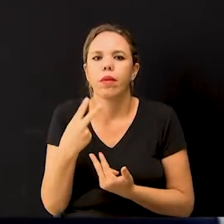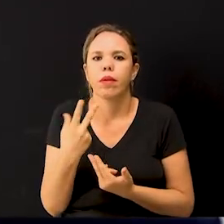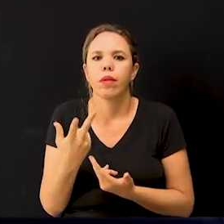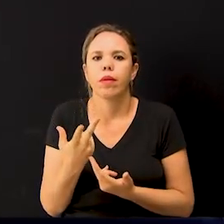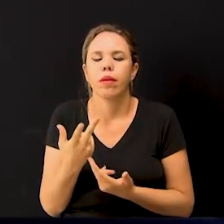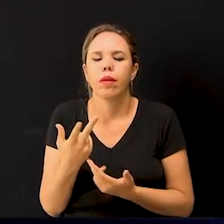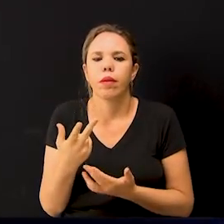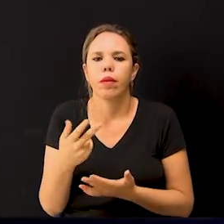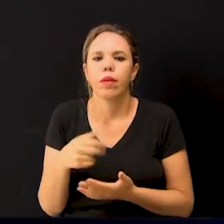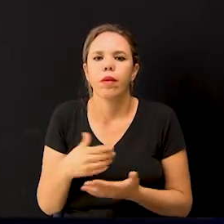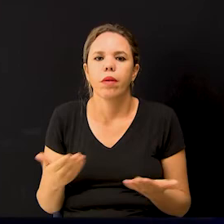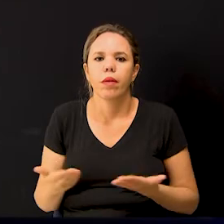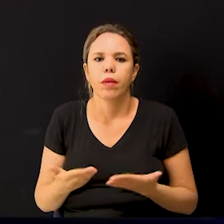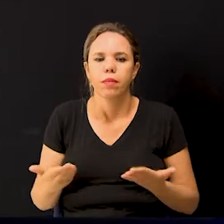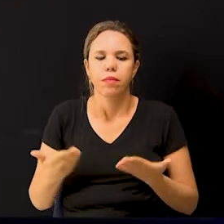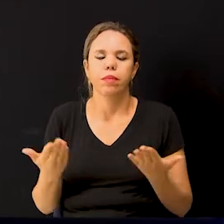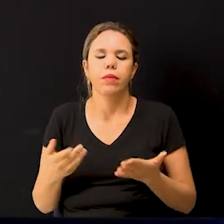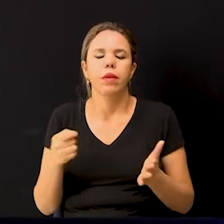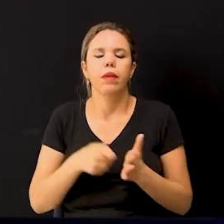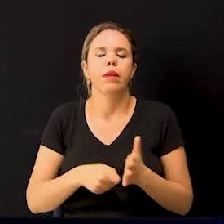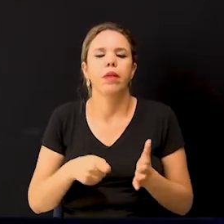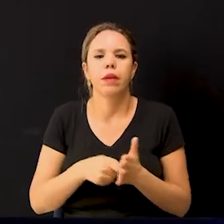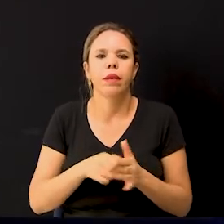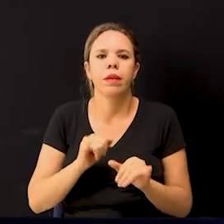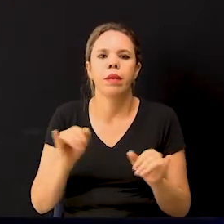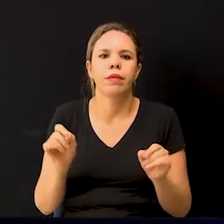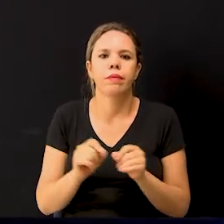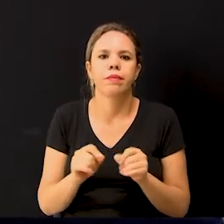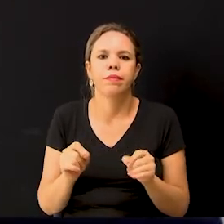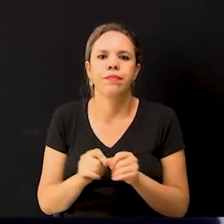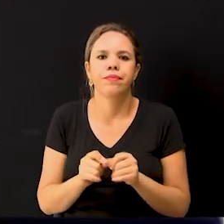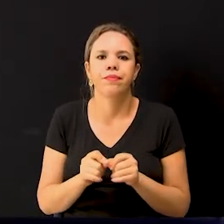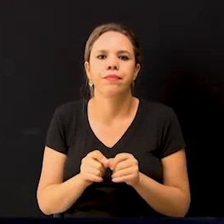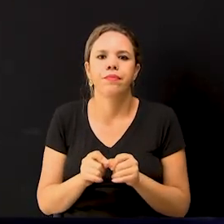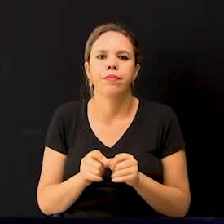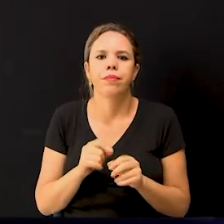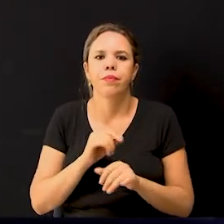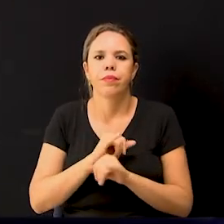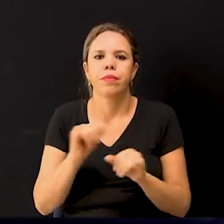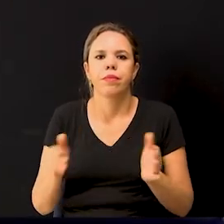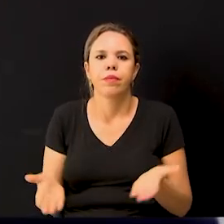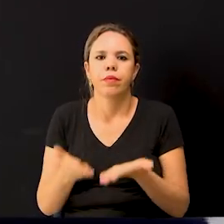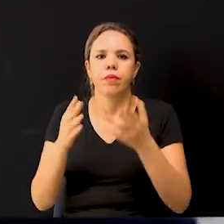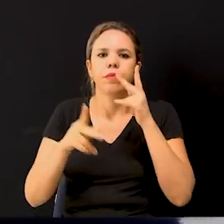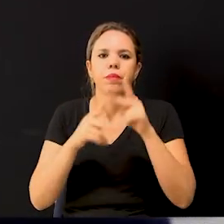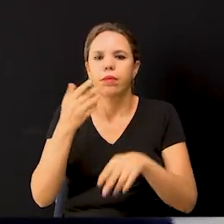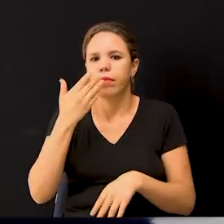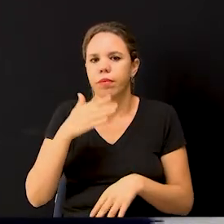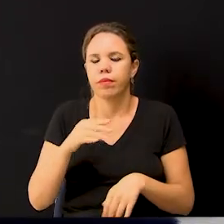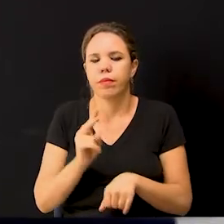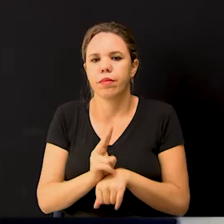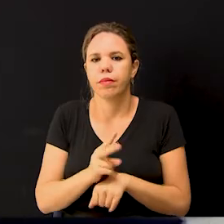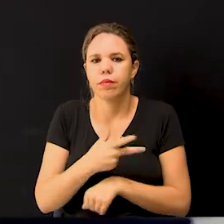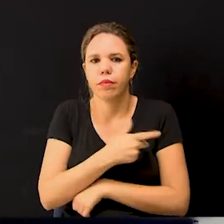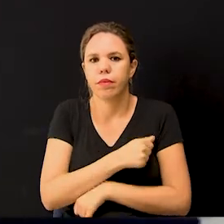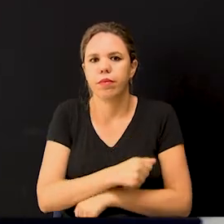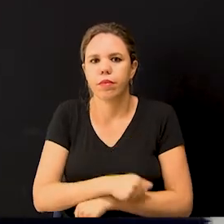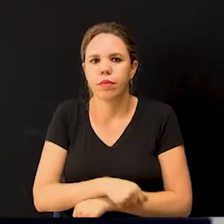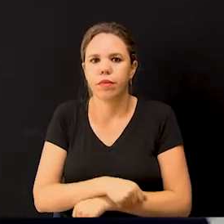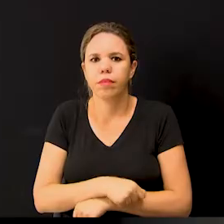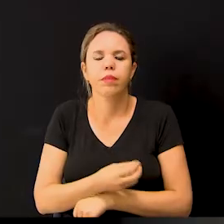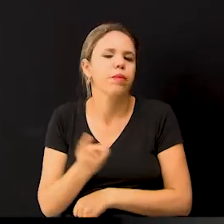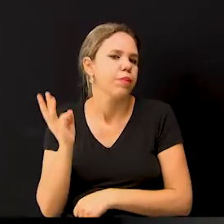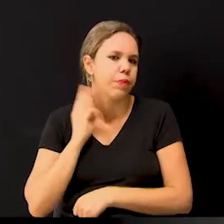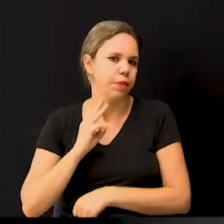desse parlamentar que vem nesse dia aqui, né, fazer esse clamor ao povo para que leve as nossas crianças para se